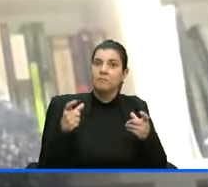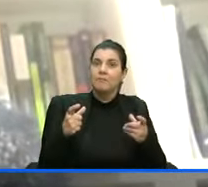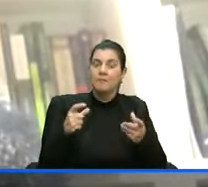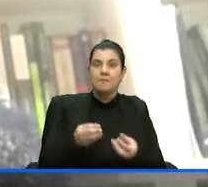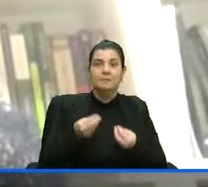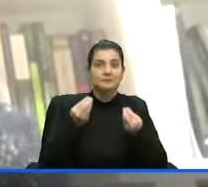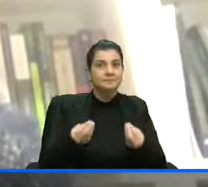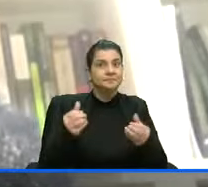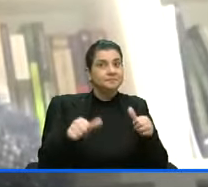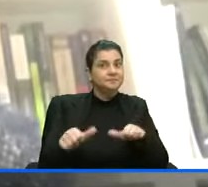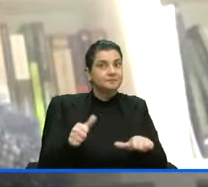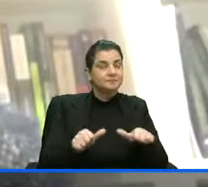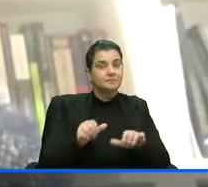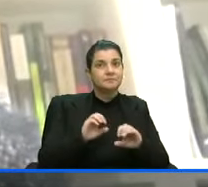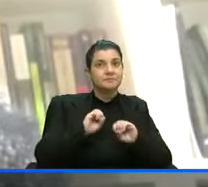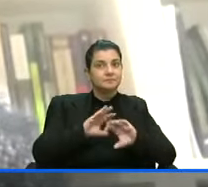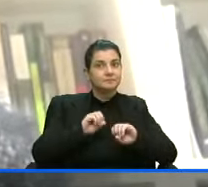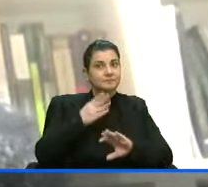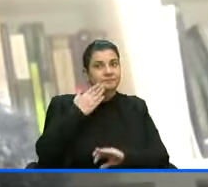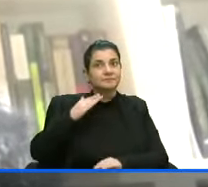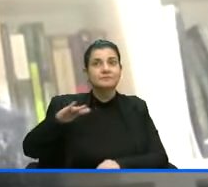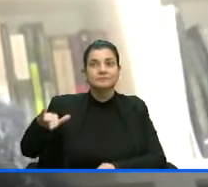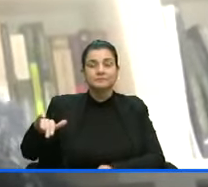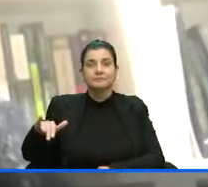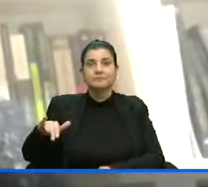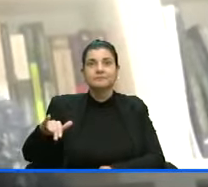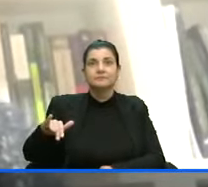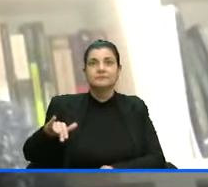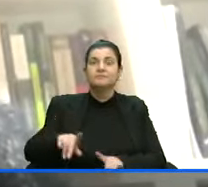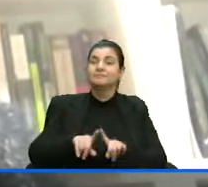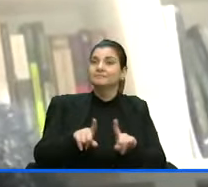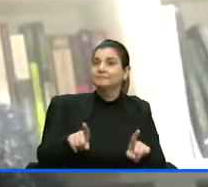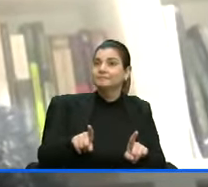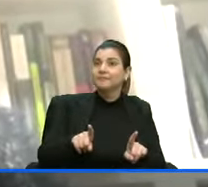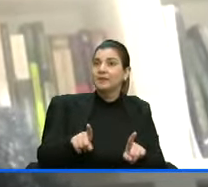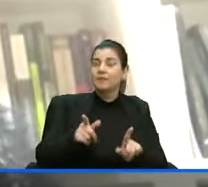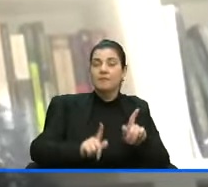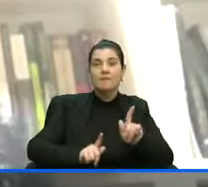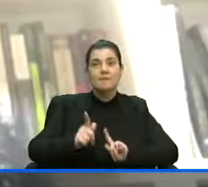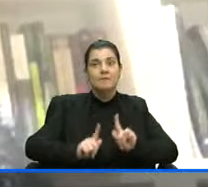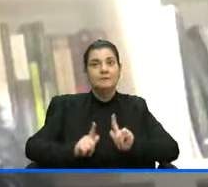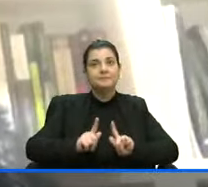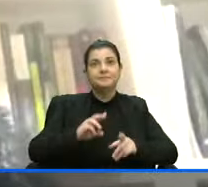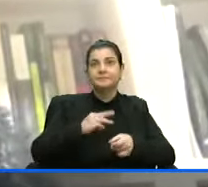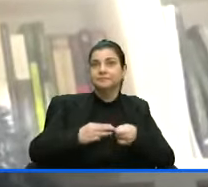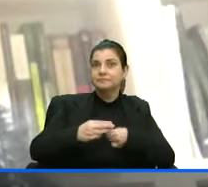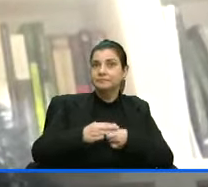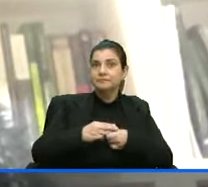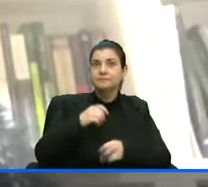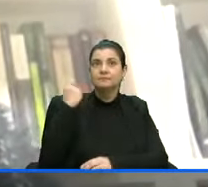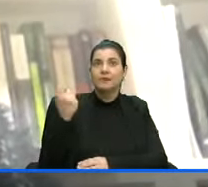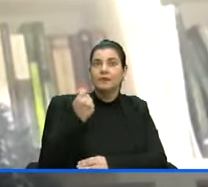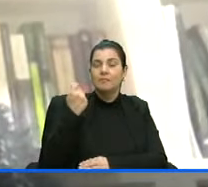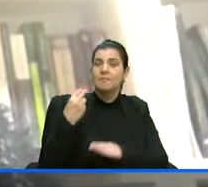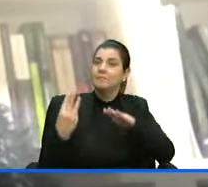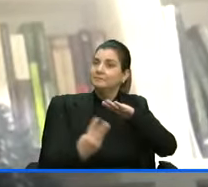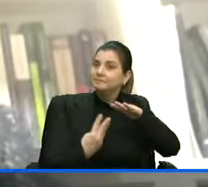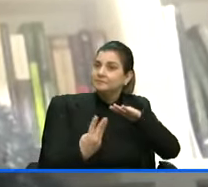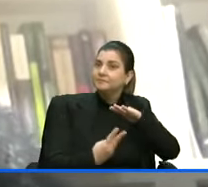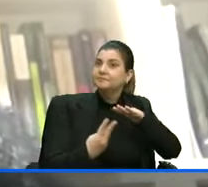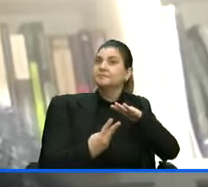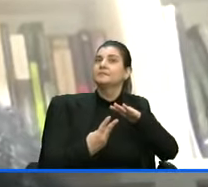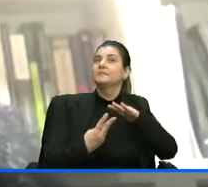oferta de qualidade da educação infantil, mas que em alguns municípios no Rio Grande do Sul ela foi terceirizada, ela